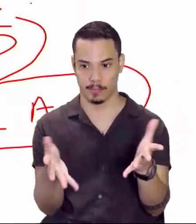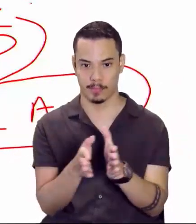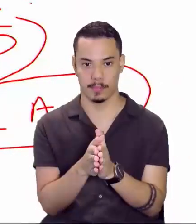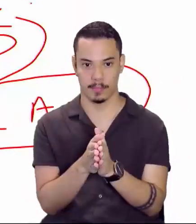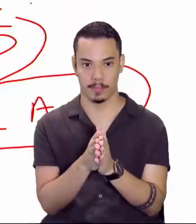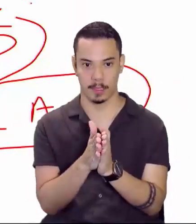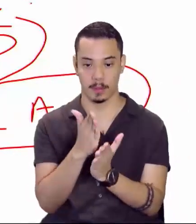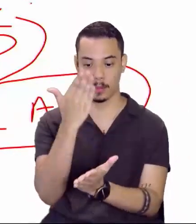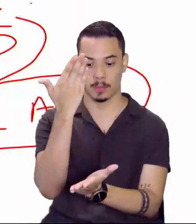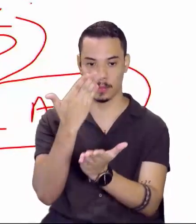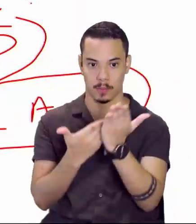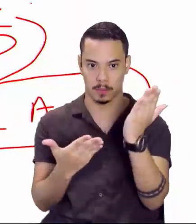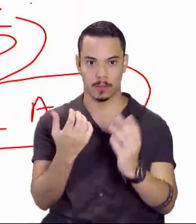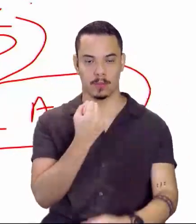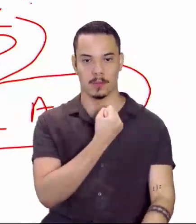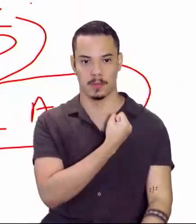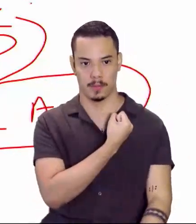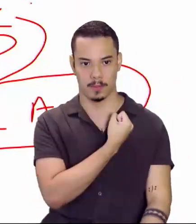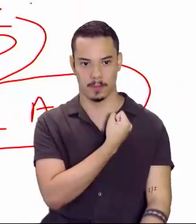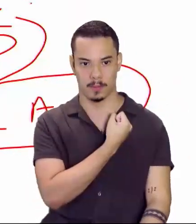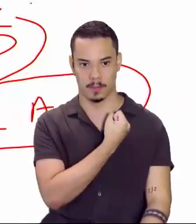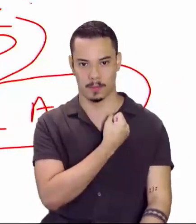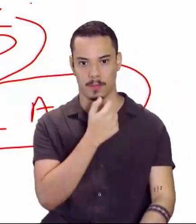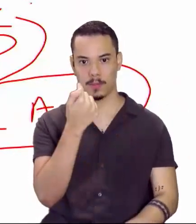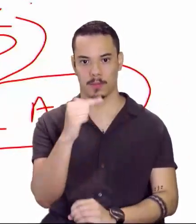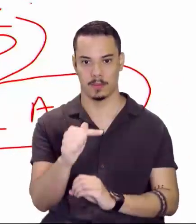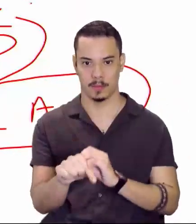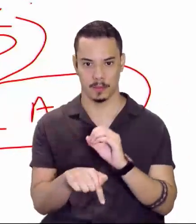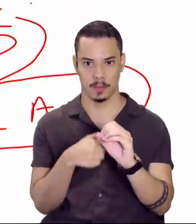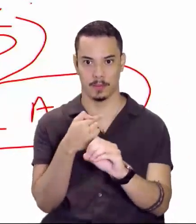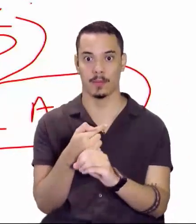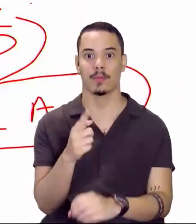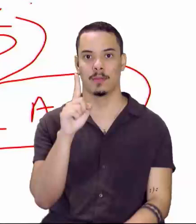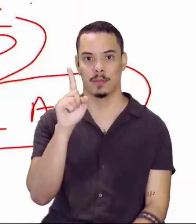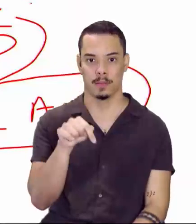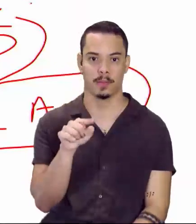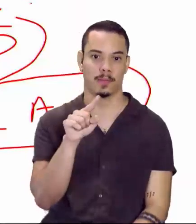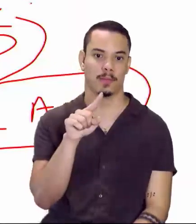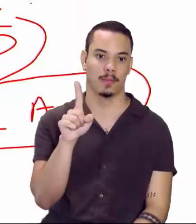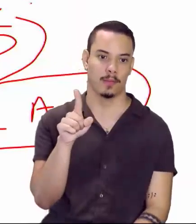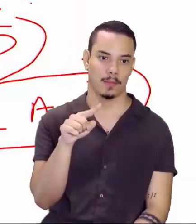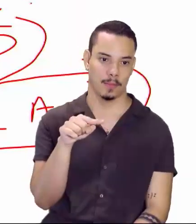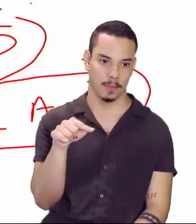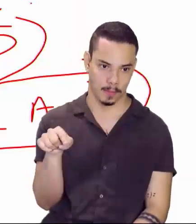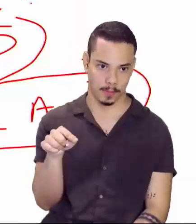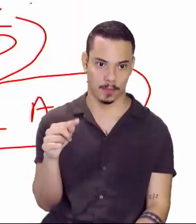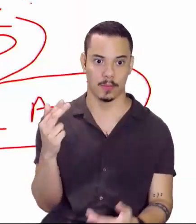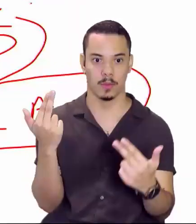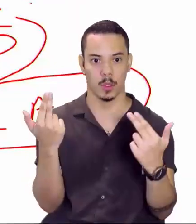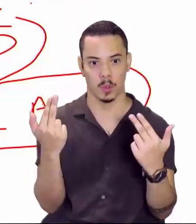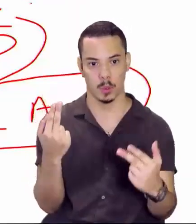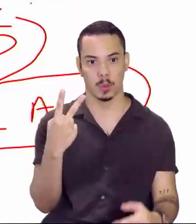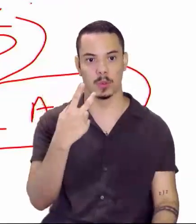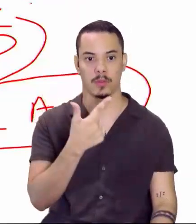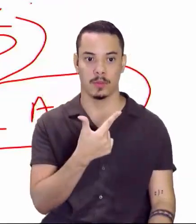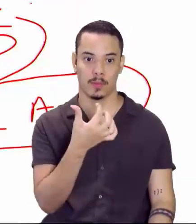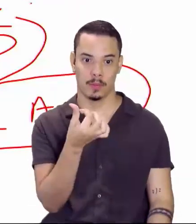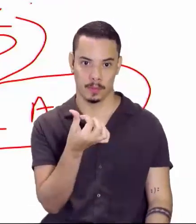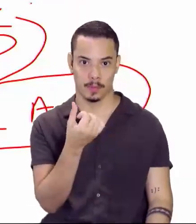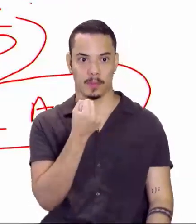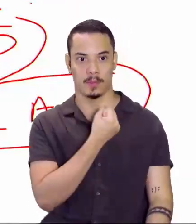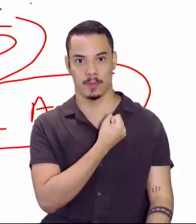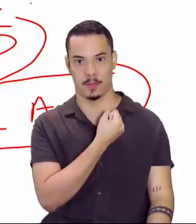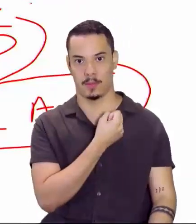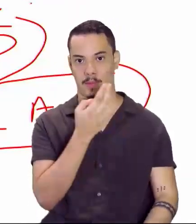Ele pede o número atômico. O número atômico é Z. Então, Z é igual a 26 e o número de nêutrons é 30.